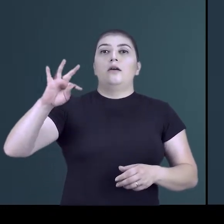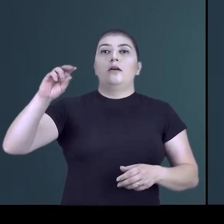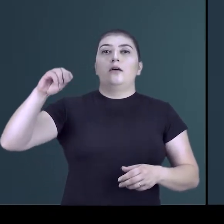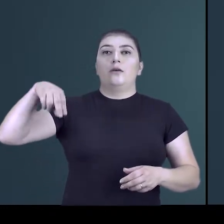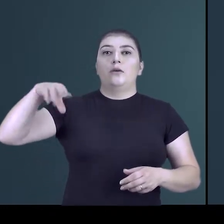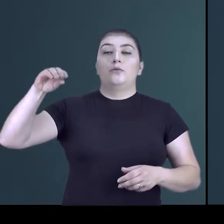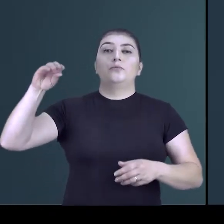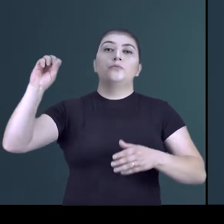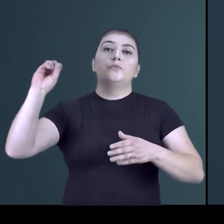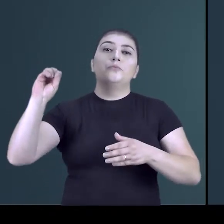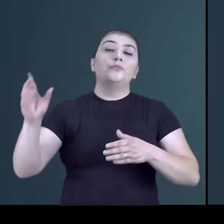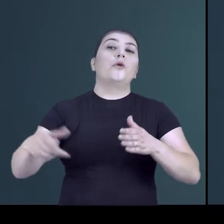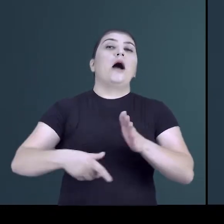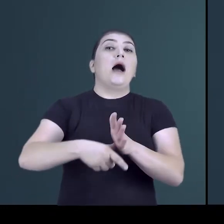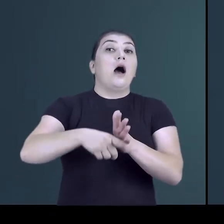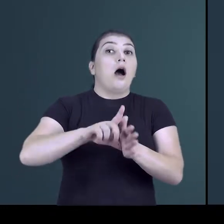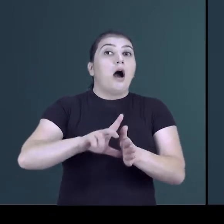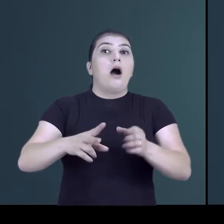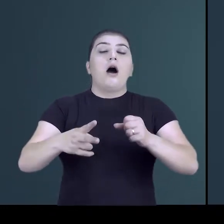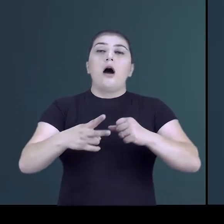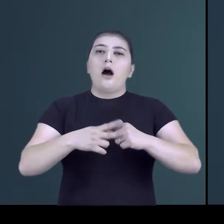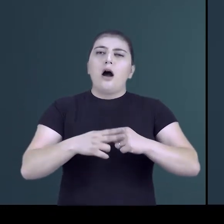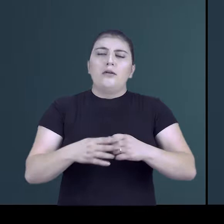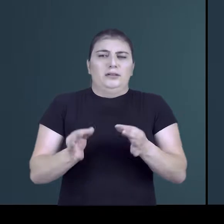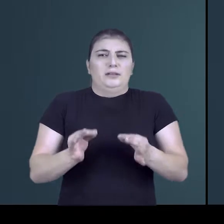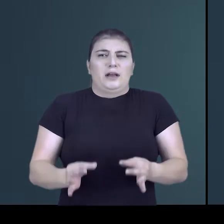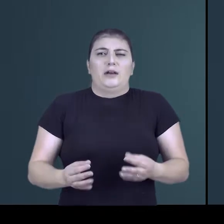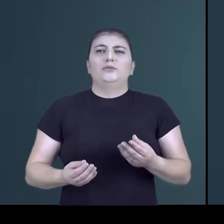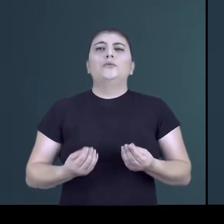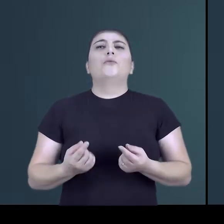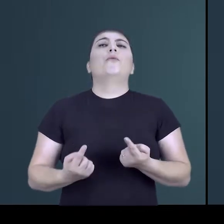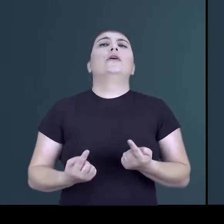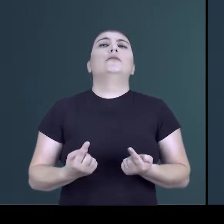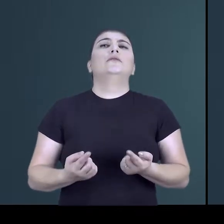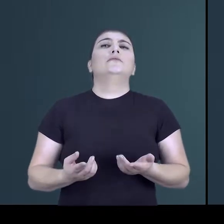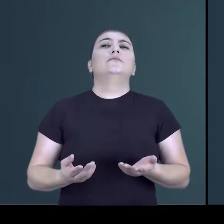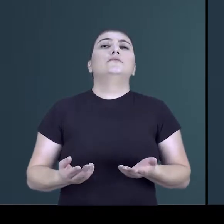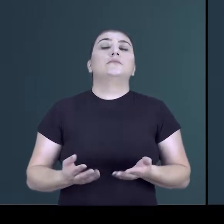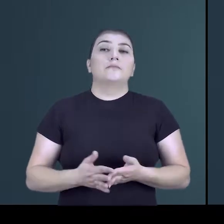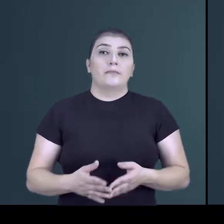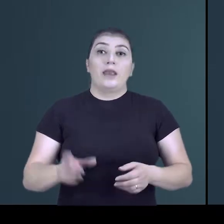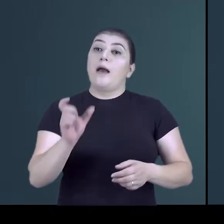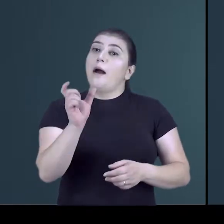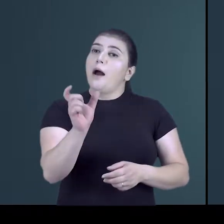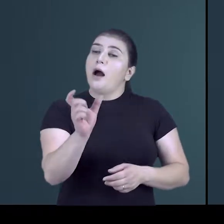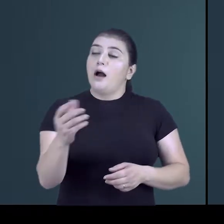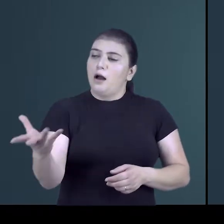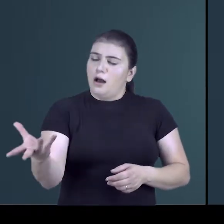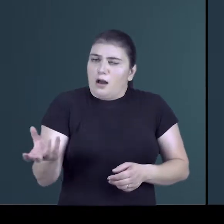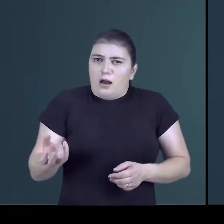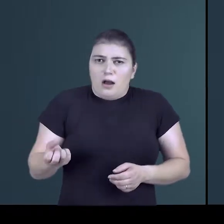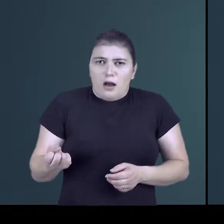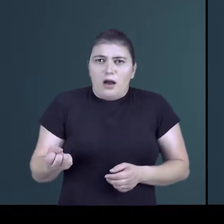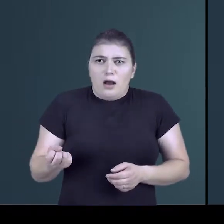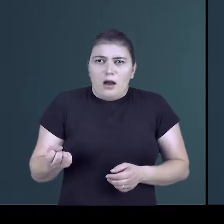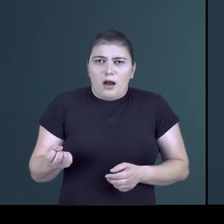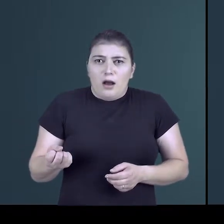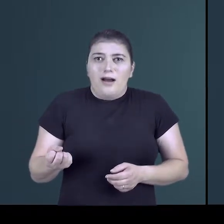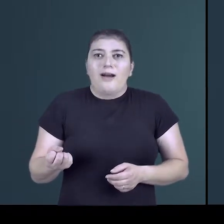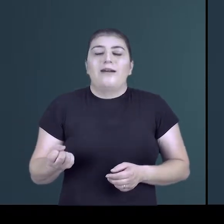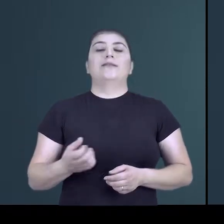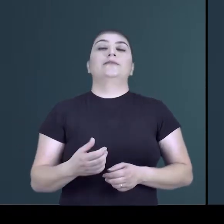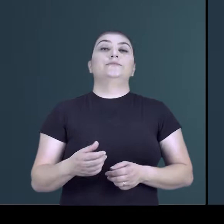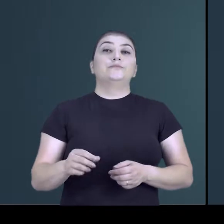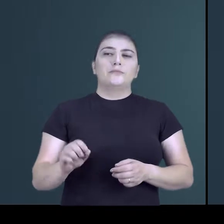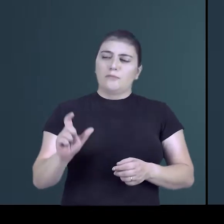oblíquo átono antes do verbo, só vão estar corretos se tivermos palavra atrativa. Quanto